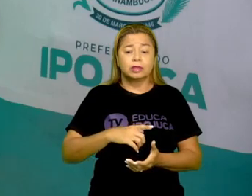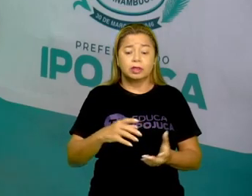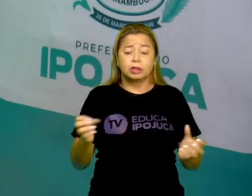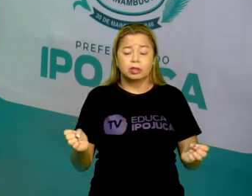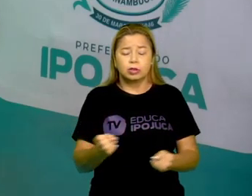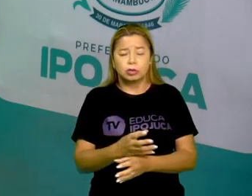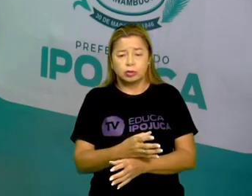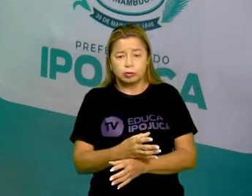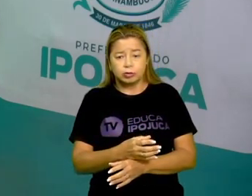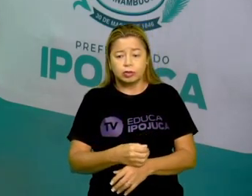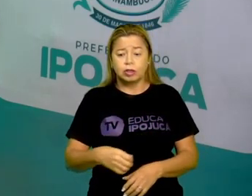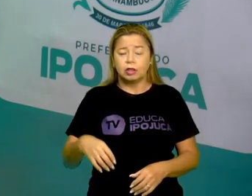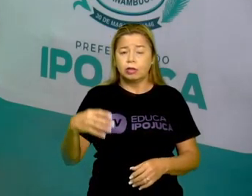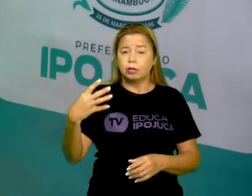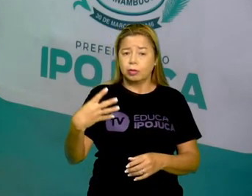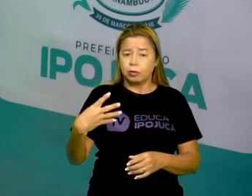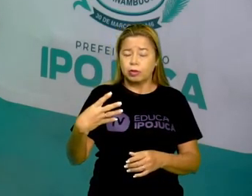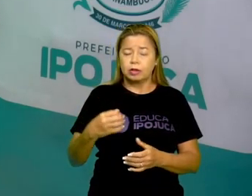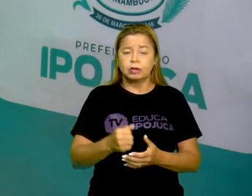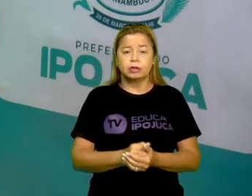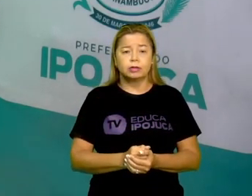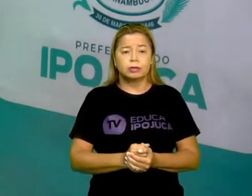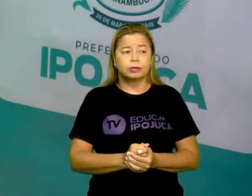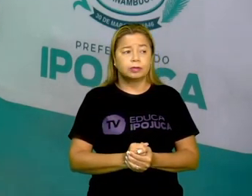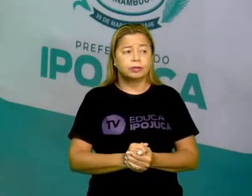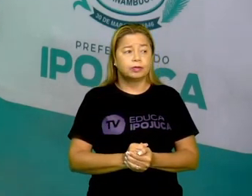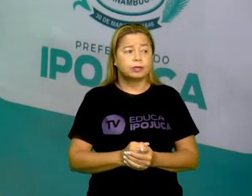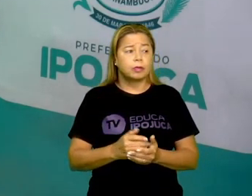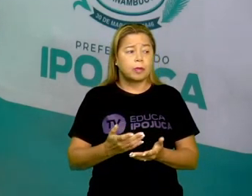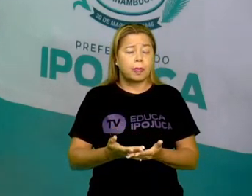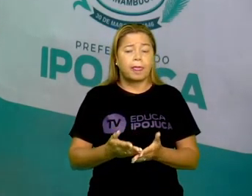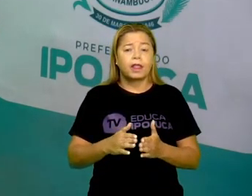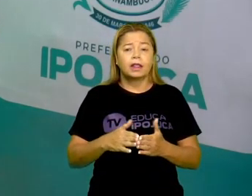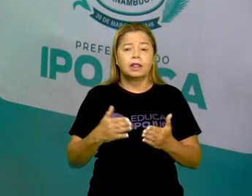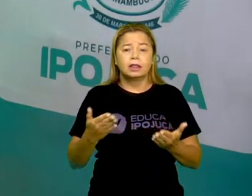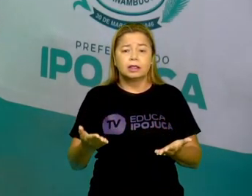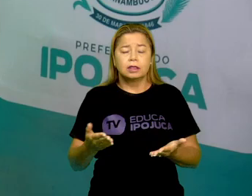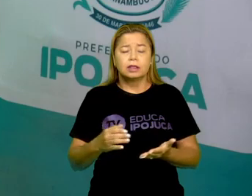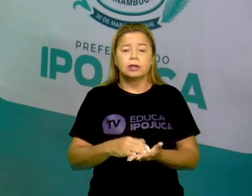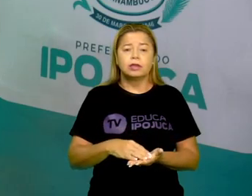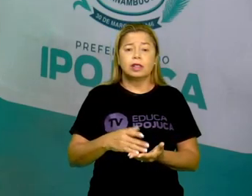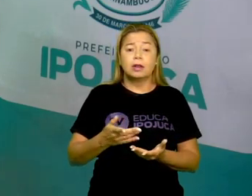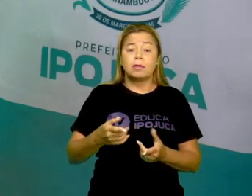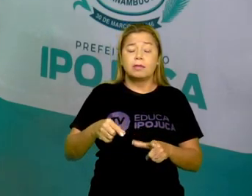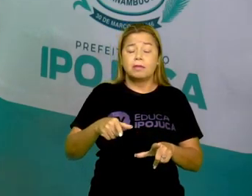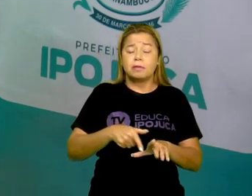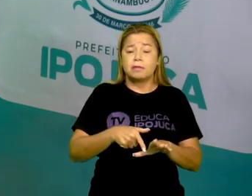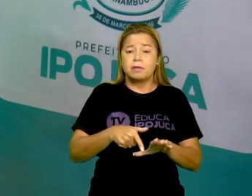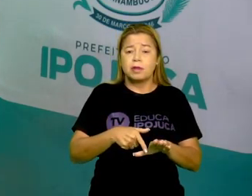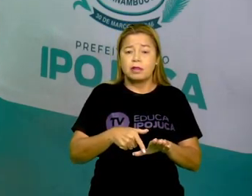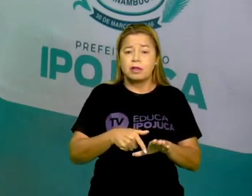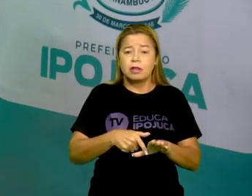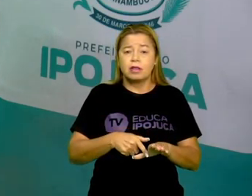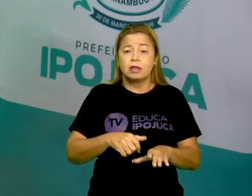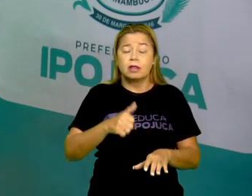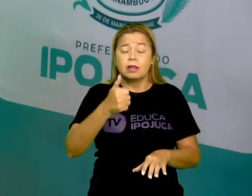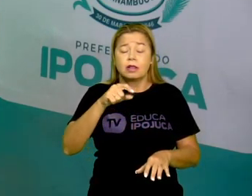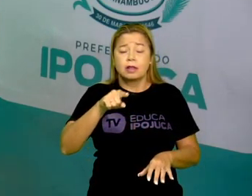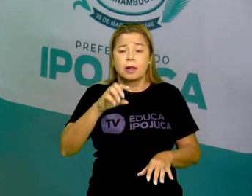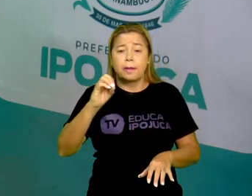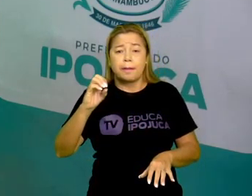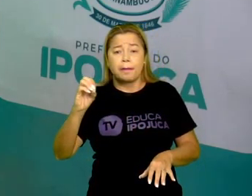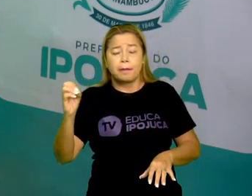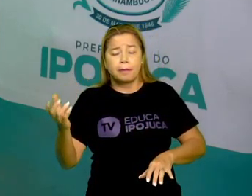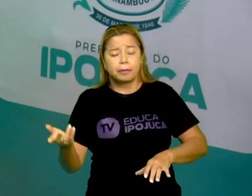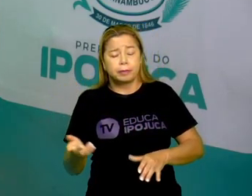mesmo no sistema britânico, jardas, pés, milhas quadradas. Mas também temos outras unidades que a